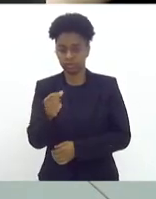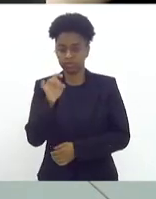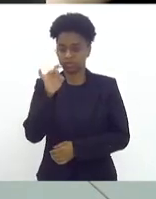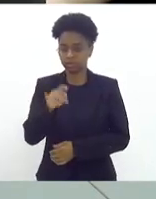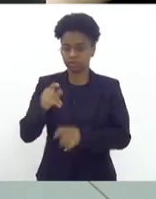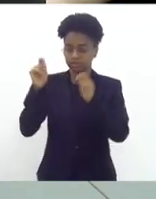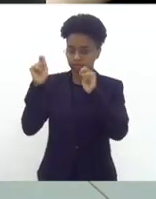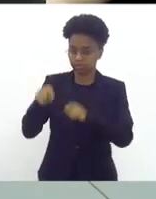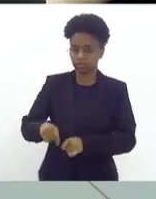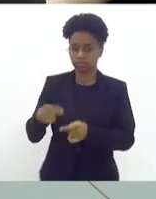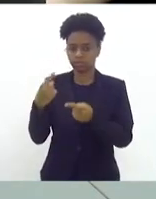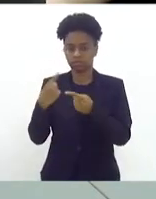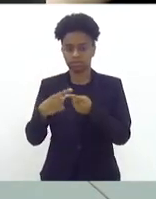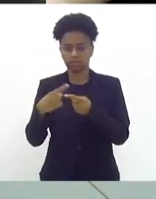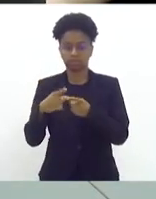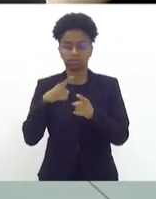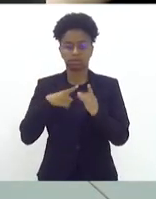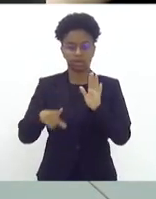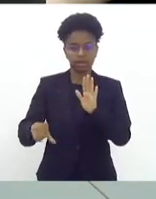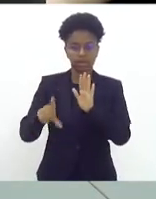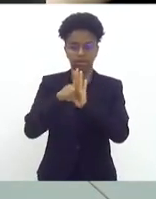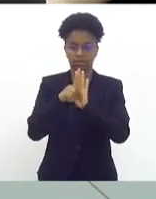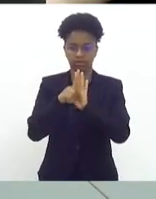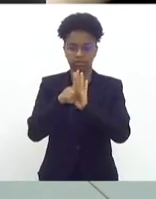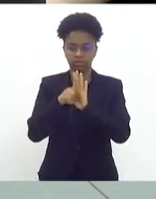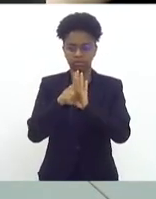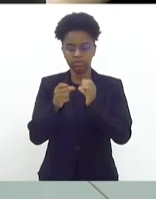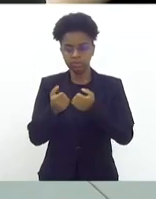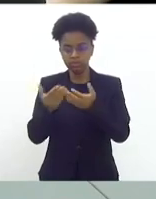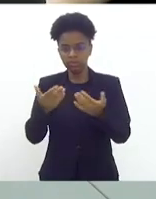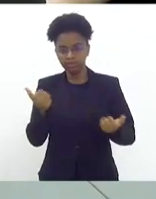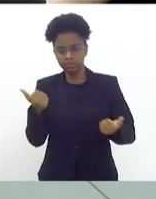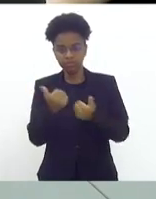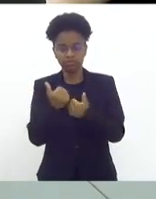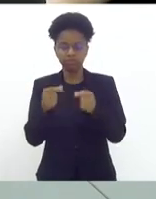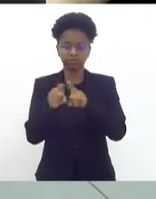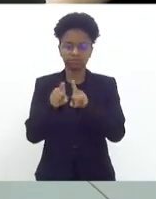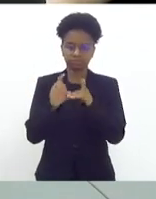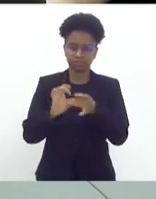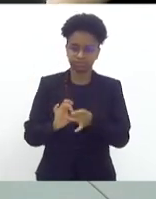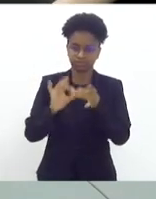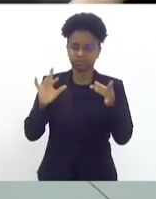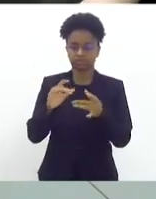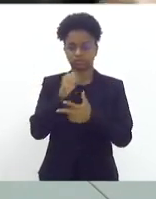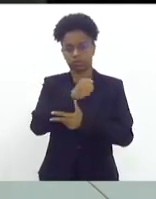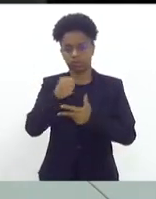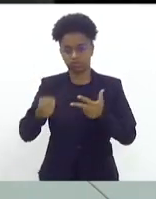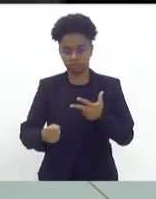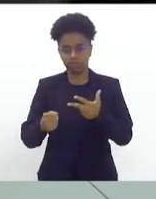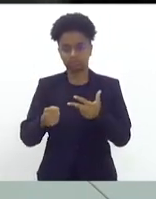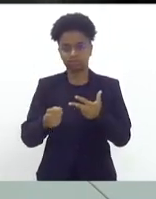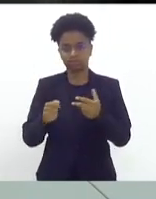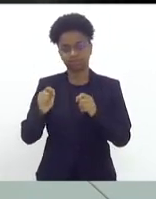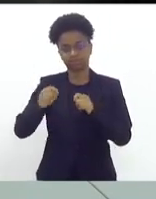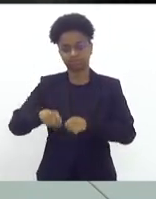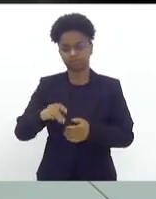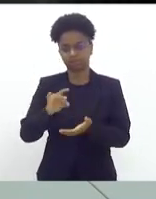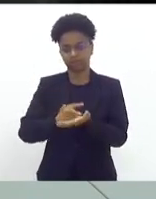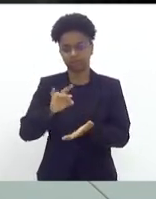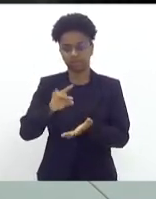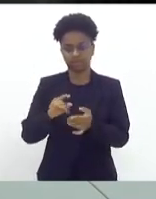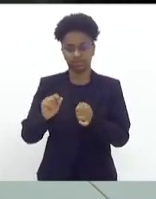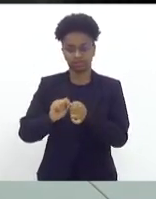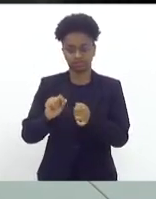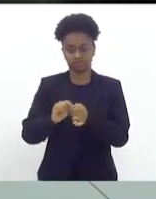possíveis através de leis que deram suporte e autorização ao poder público para que assim o